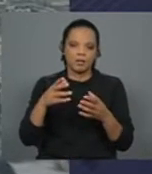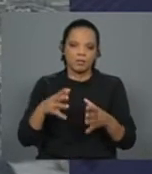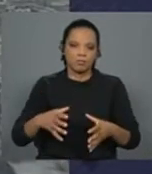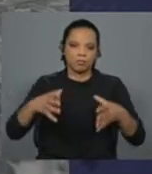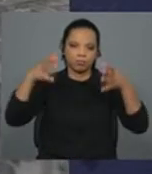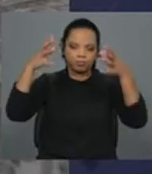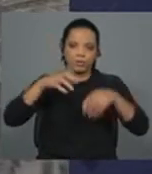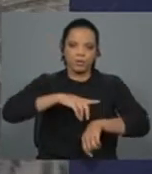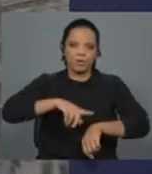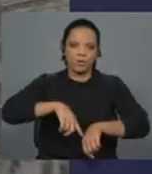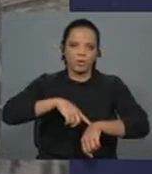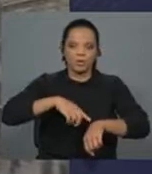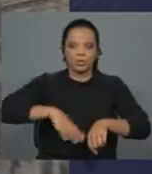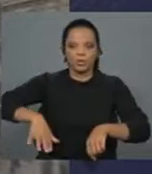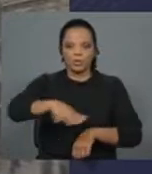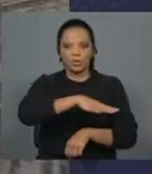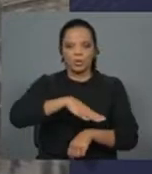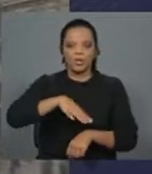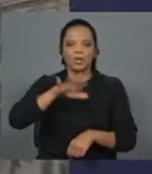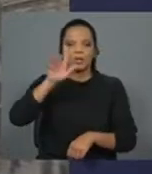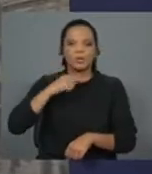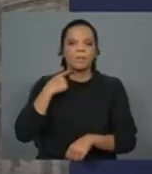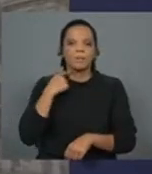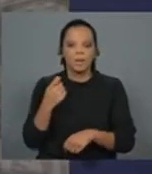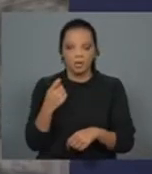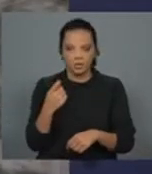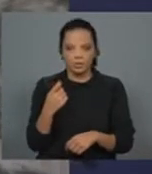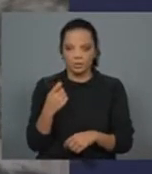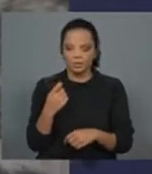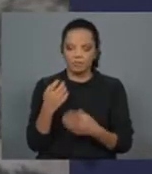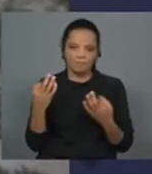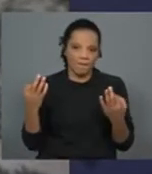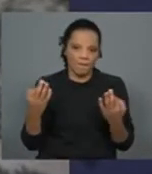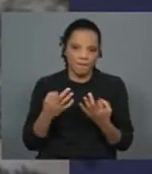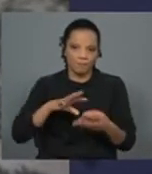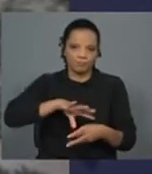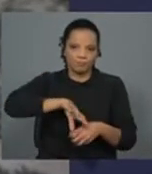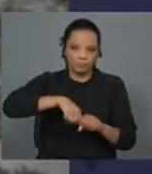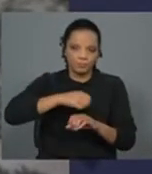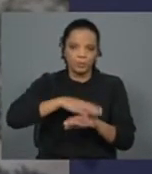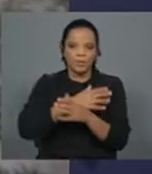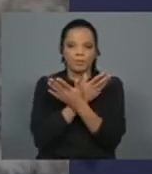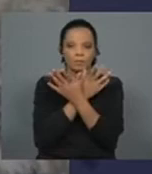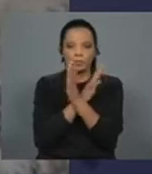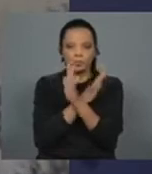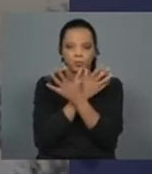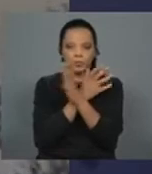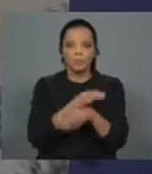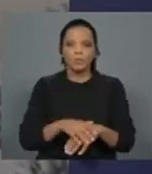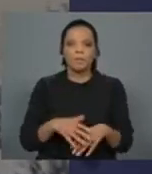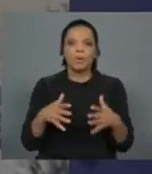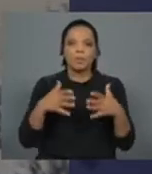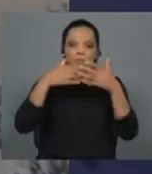horas, esta zona da Baixa de Lisboa estava de facto a ser consumida pelas chamas. A maioria dos